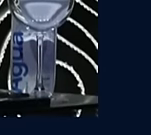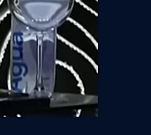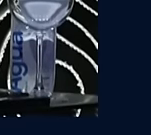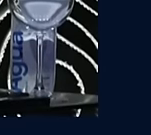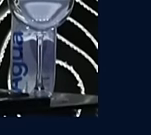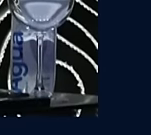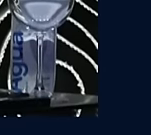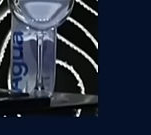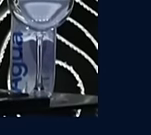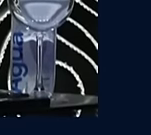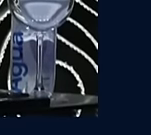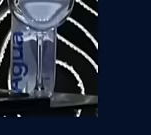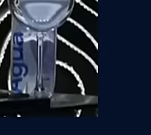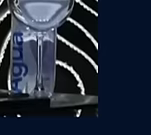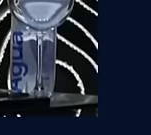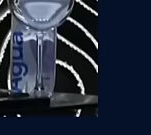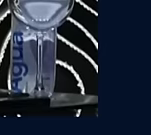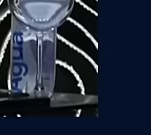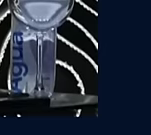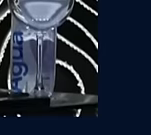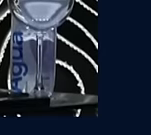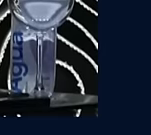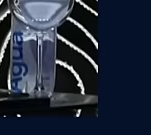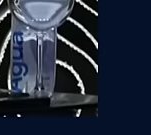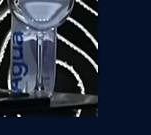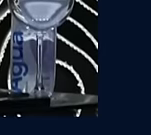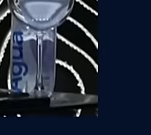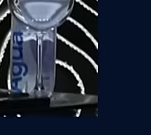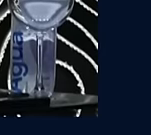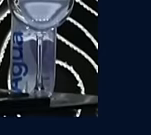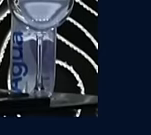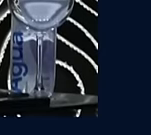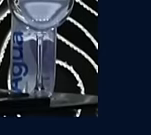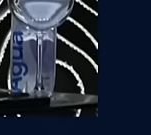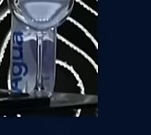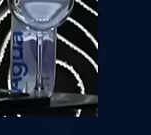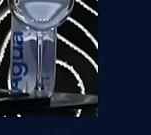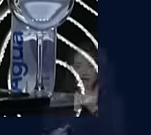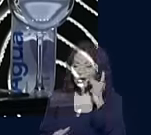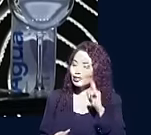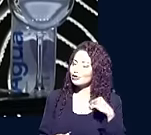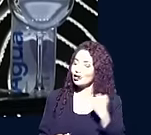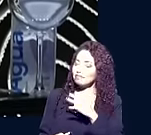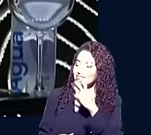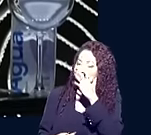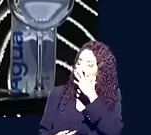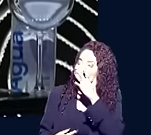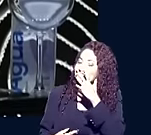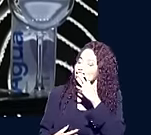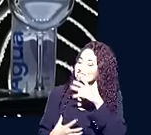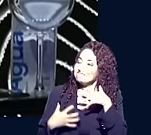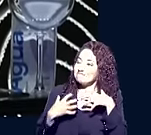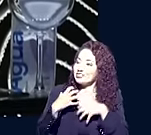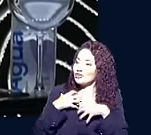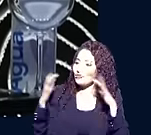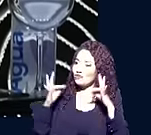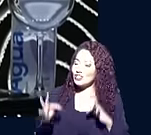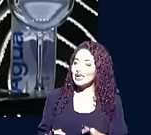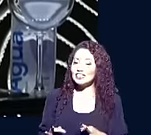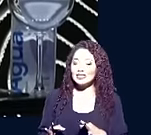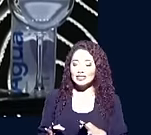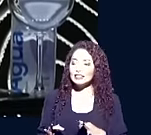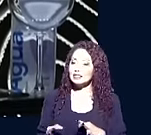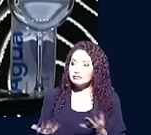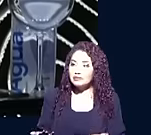aliança com o Ministro Fernando Haddad desde o caminho do ano foi uma grata surpresa para essa plateia que tem garantido um caminho mais